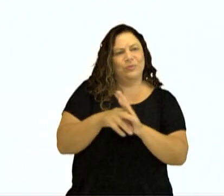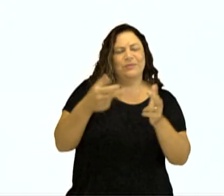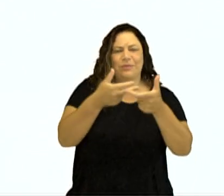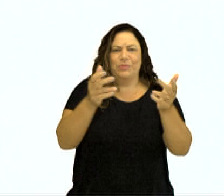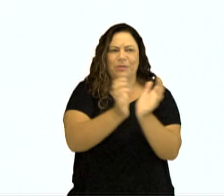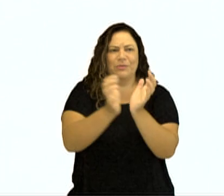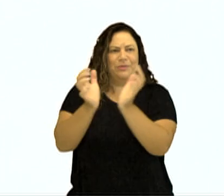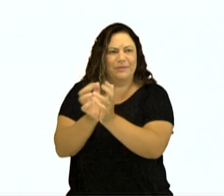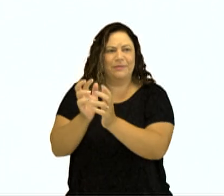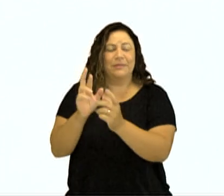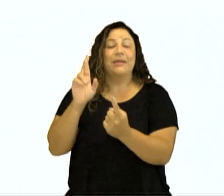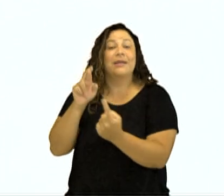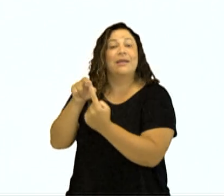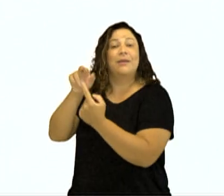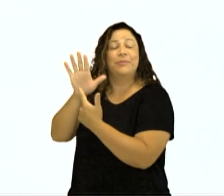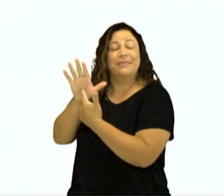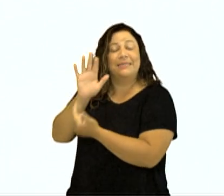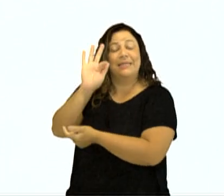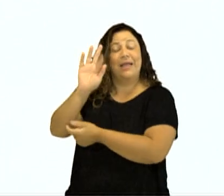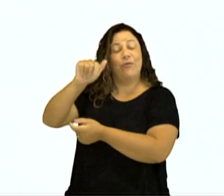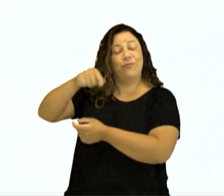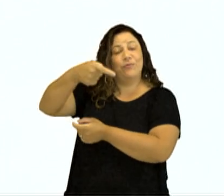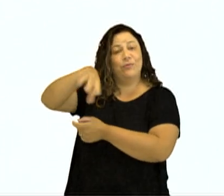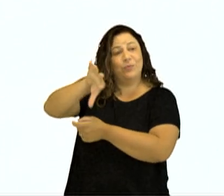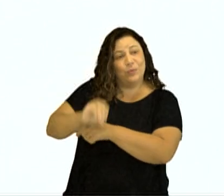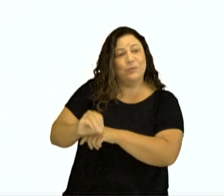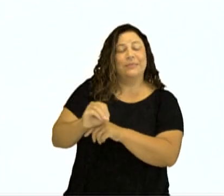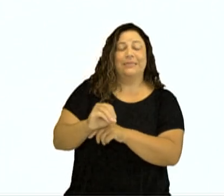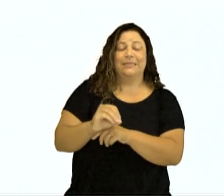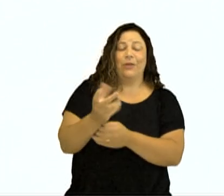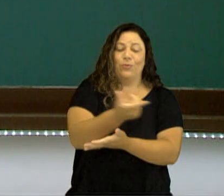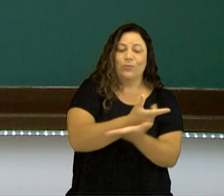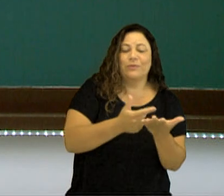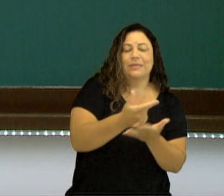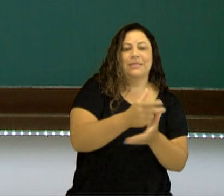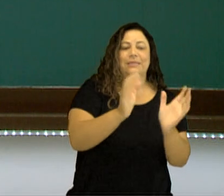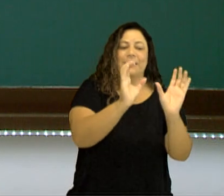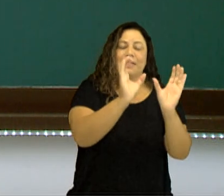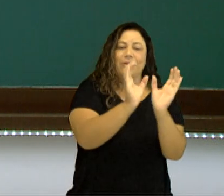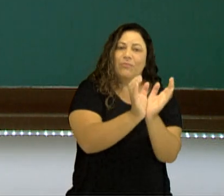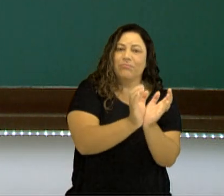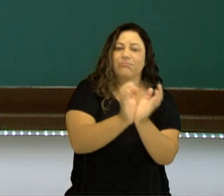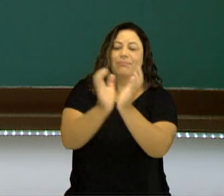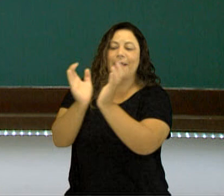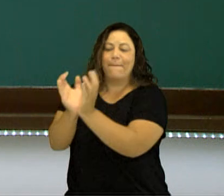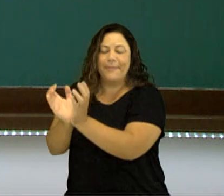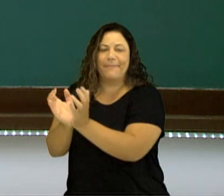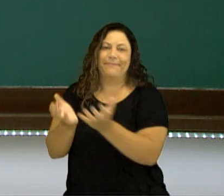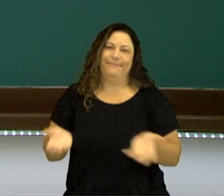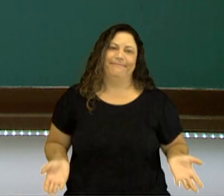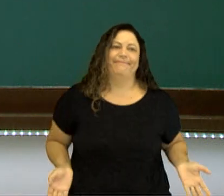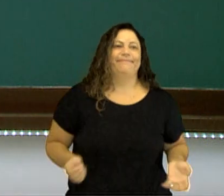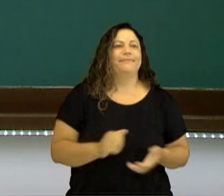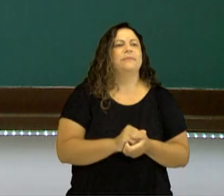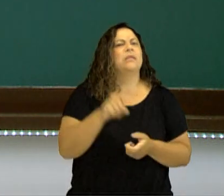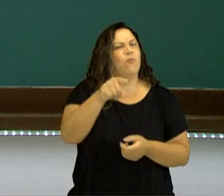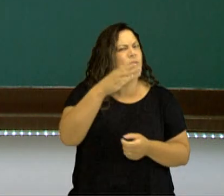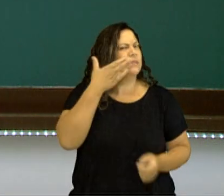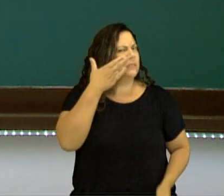partir de diagramas, que é a parte gráfica inicial desse conteúdo de funções. Você